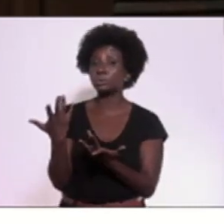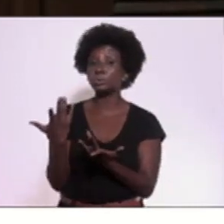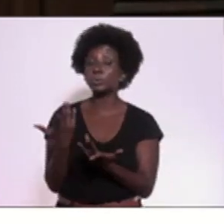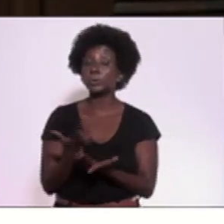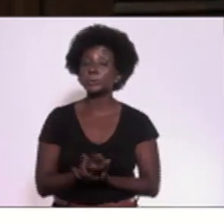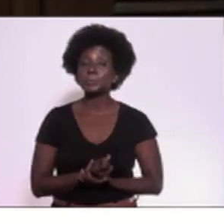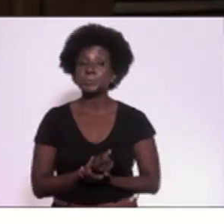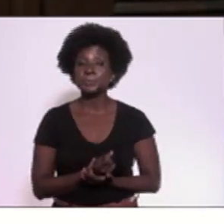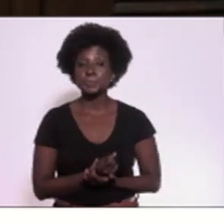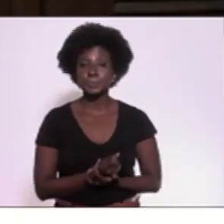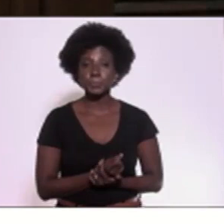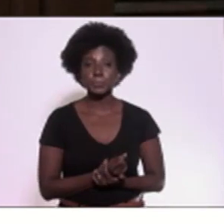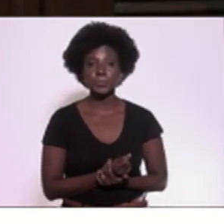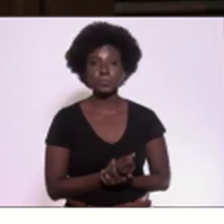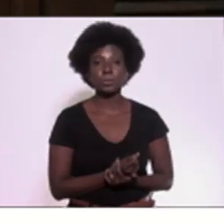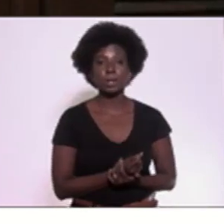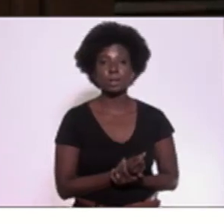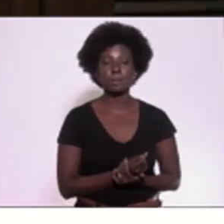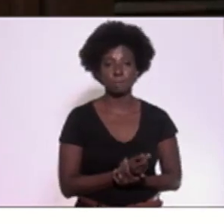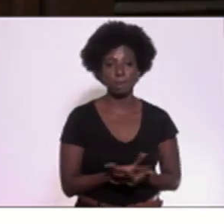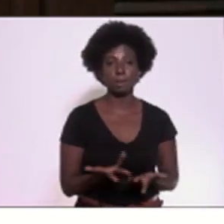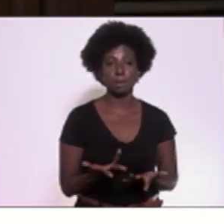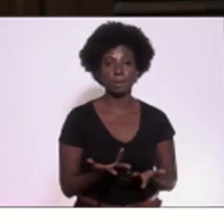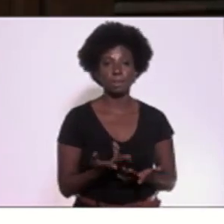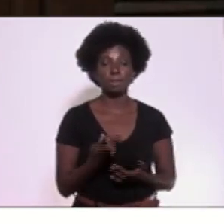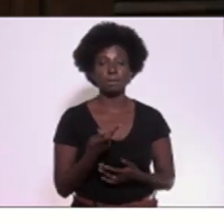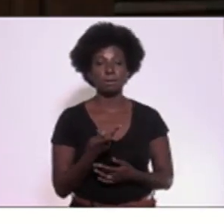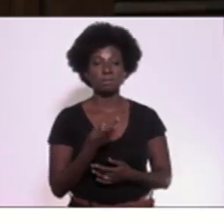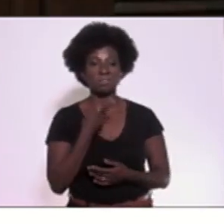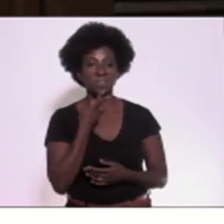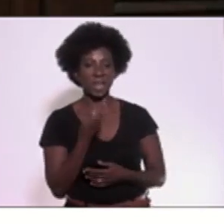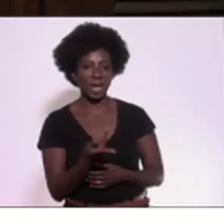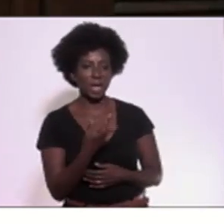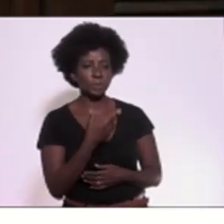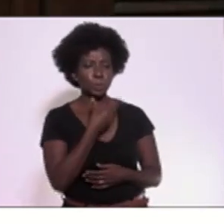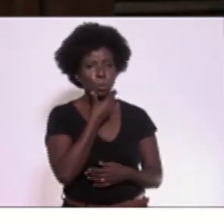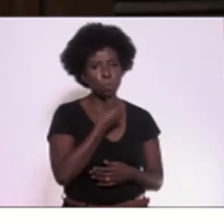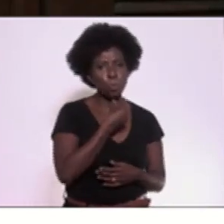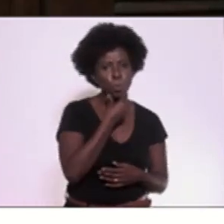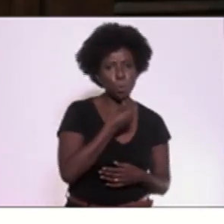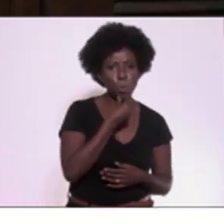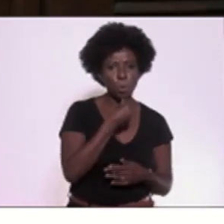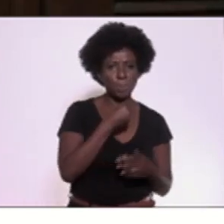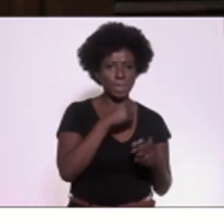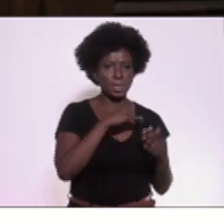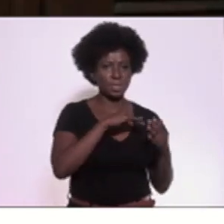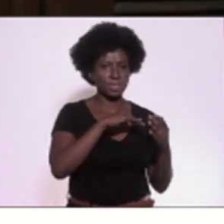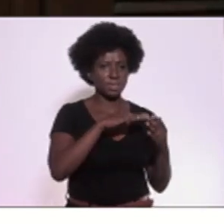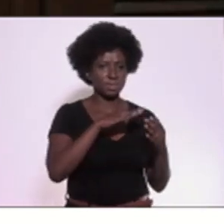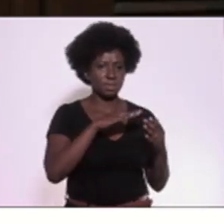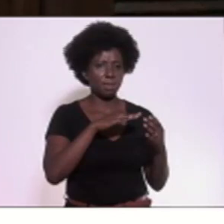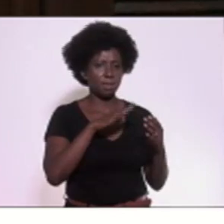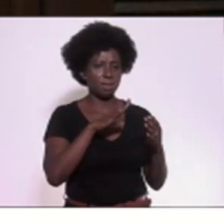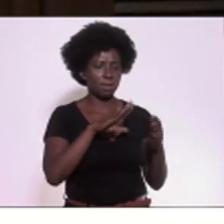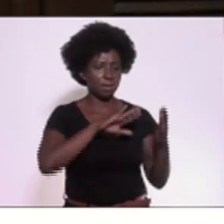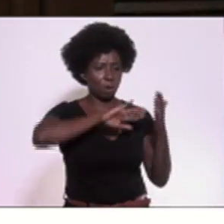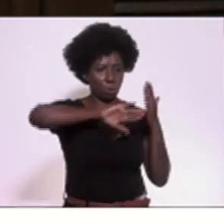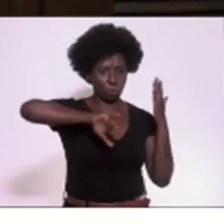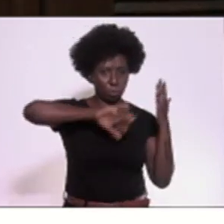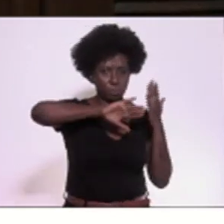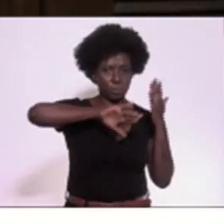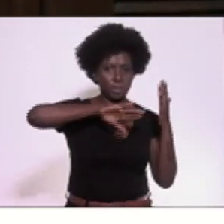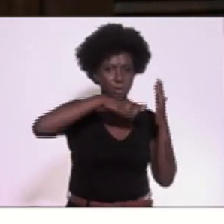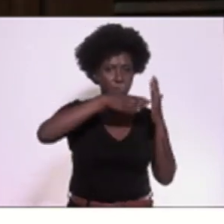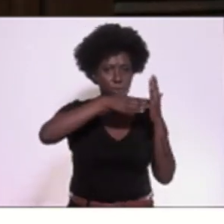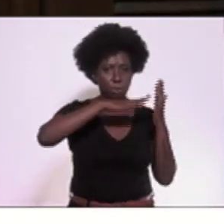então golpista Macho Camacho, que diz que, assim apelidado, Macho